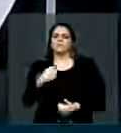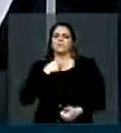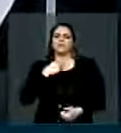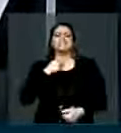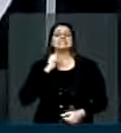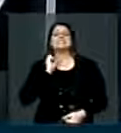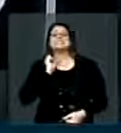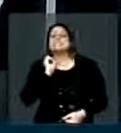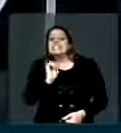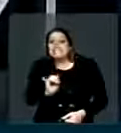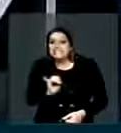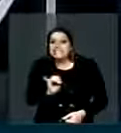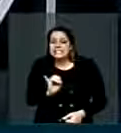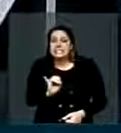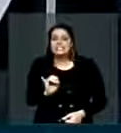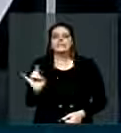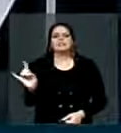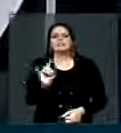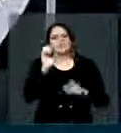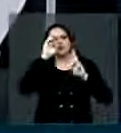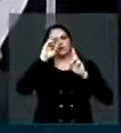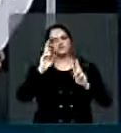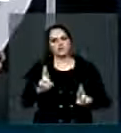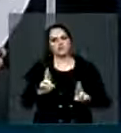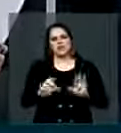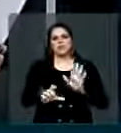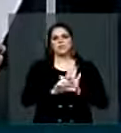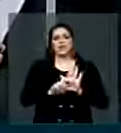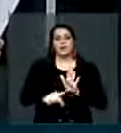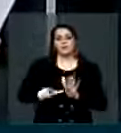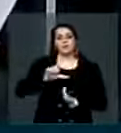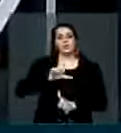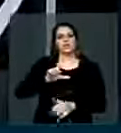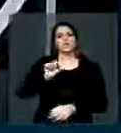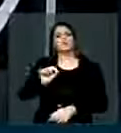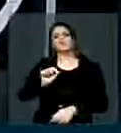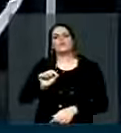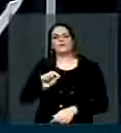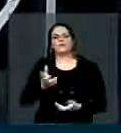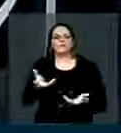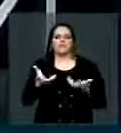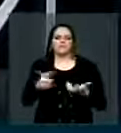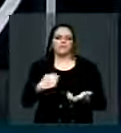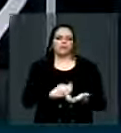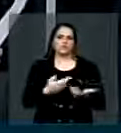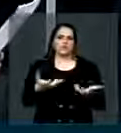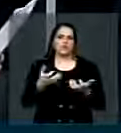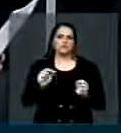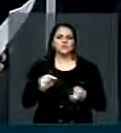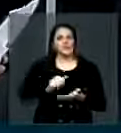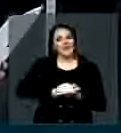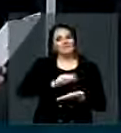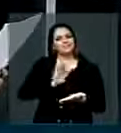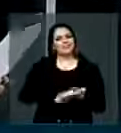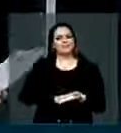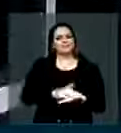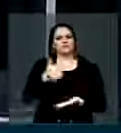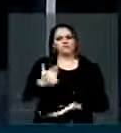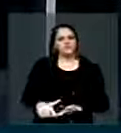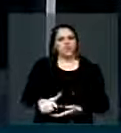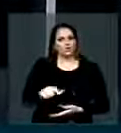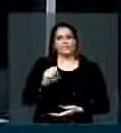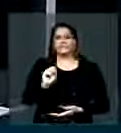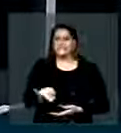que descumprir o que trata o parágrafo anterior que a gente propõe, que é exatamente o recadastramento de